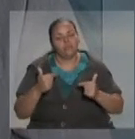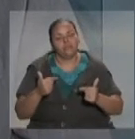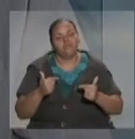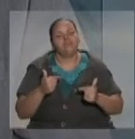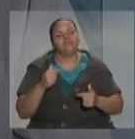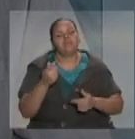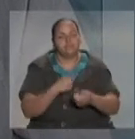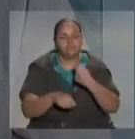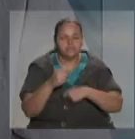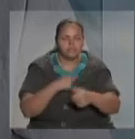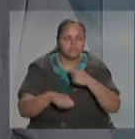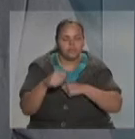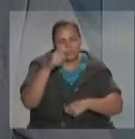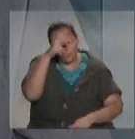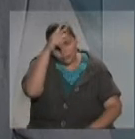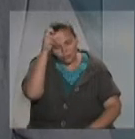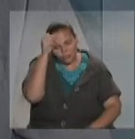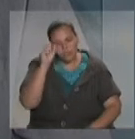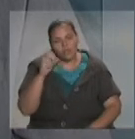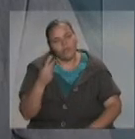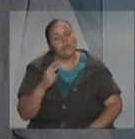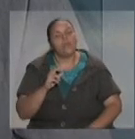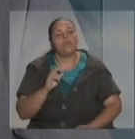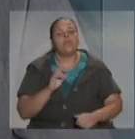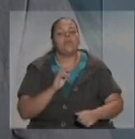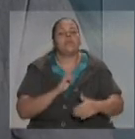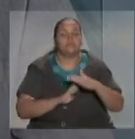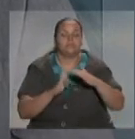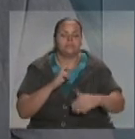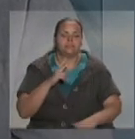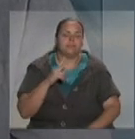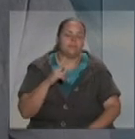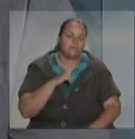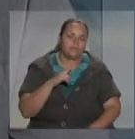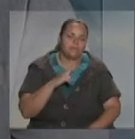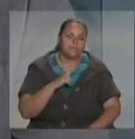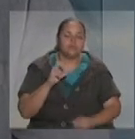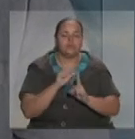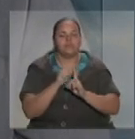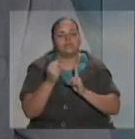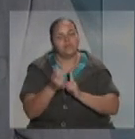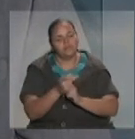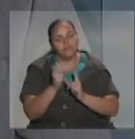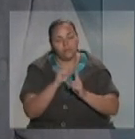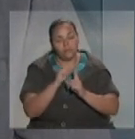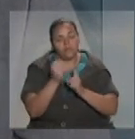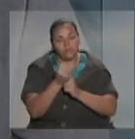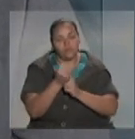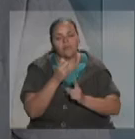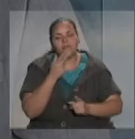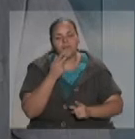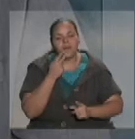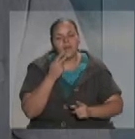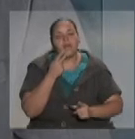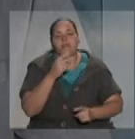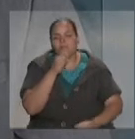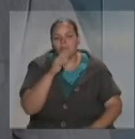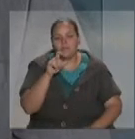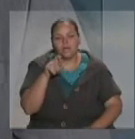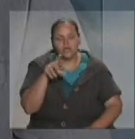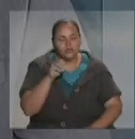o administrador público e até o setor privado de um modo geral, a sociedade como um todo. Hoje se fala em coleta seletiva com